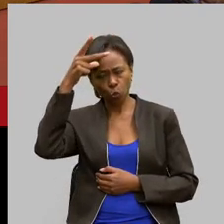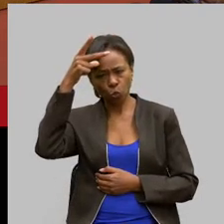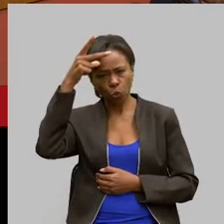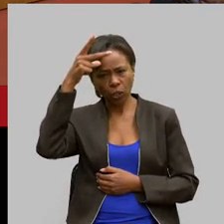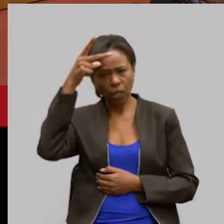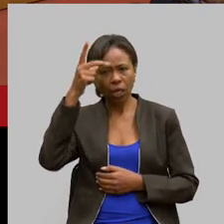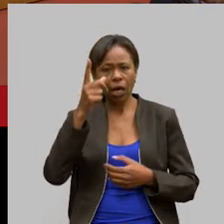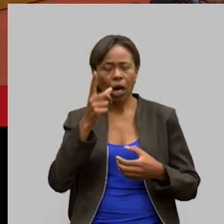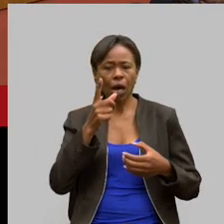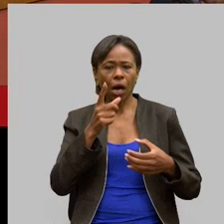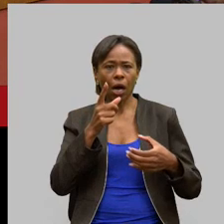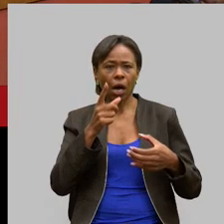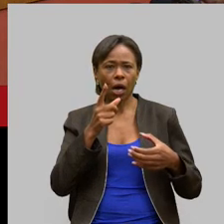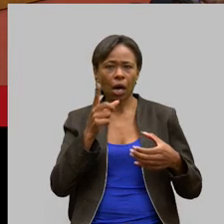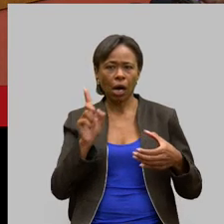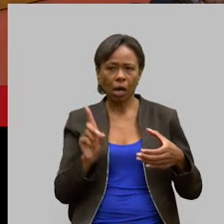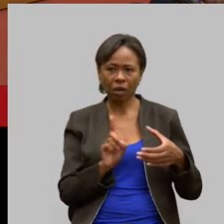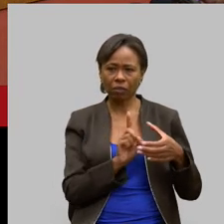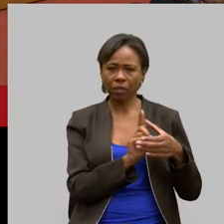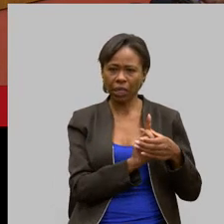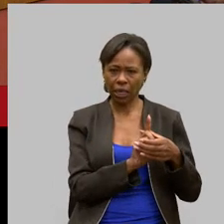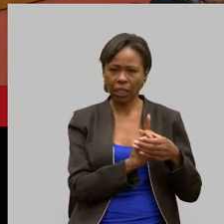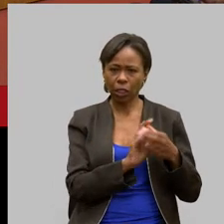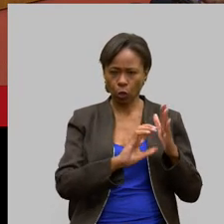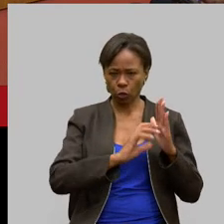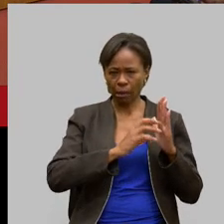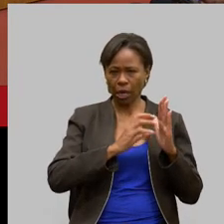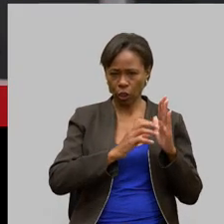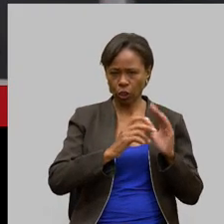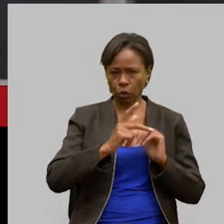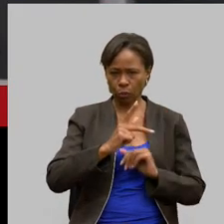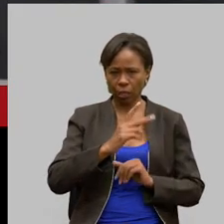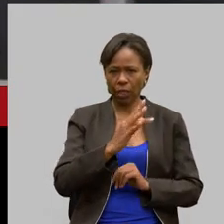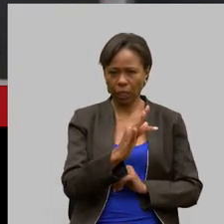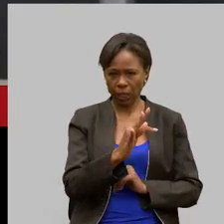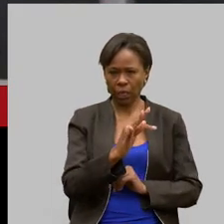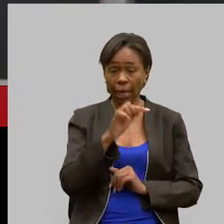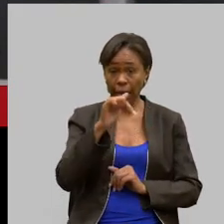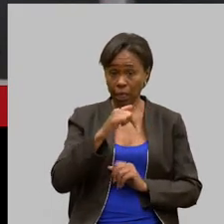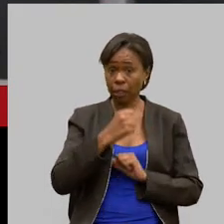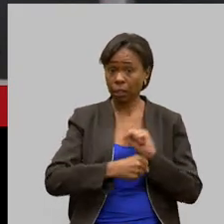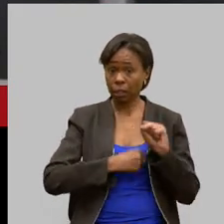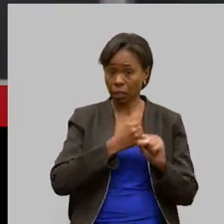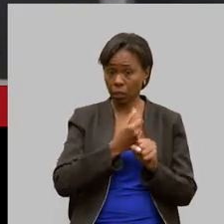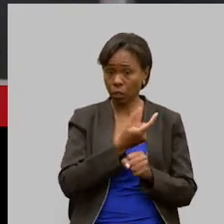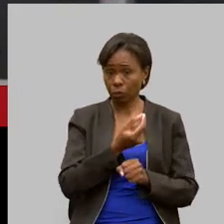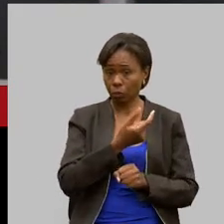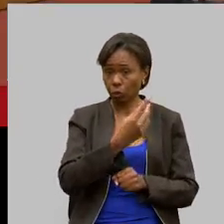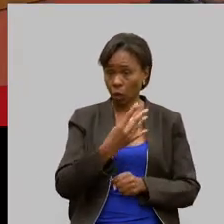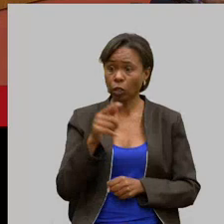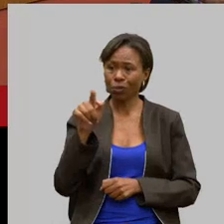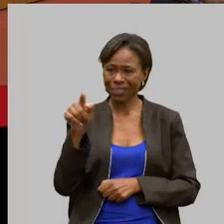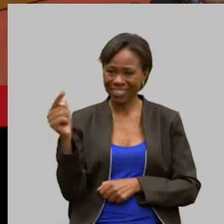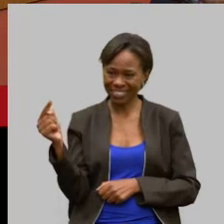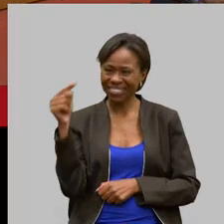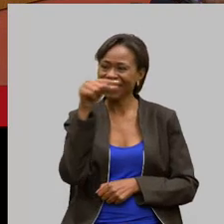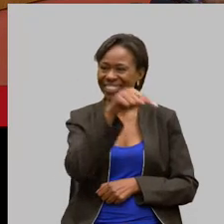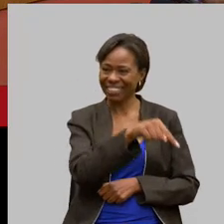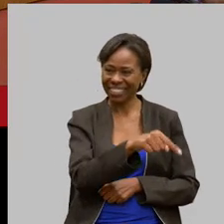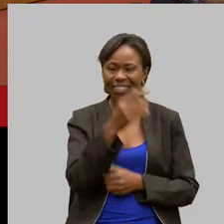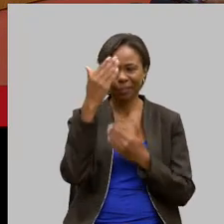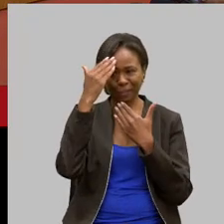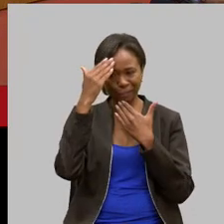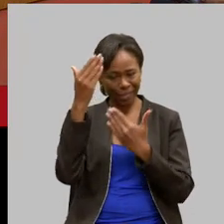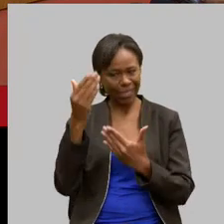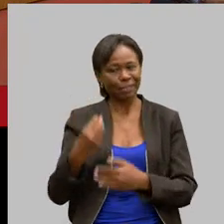Pomba quando foi a filiação deles no PT esse ano né Cristiano que você esteve lá muito obrigado pela